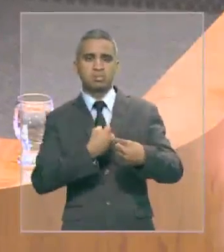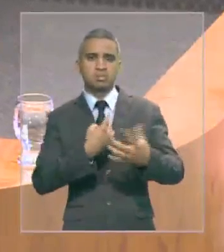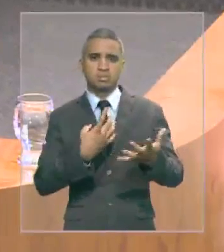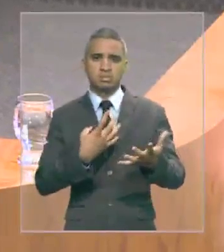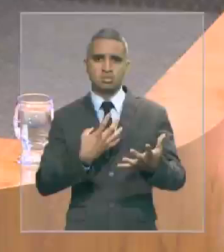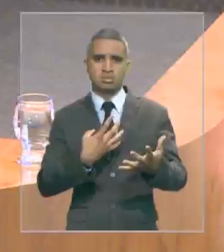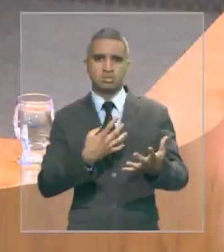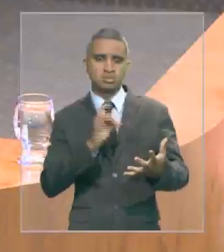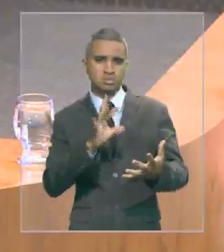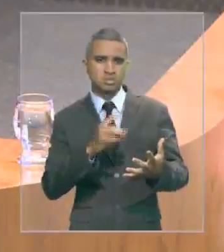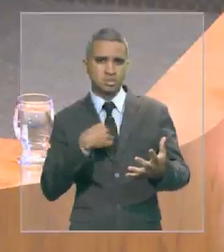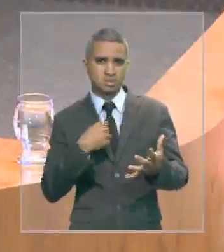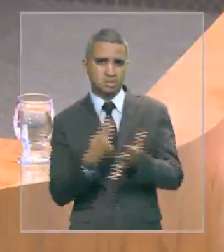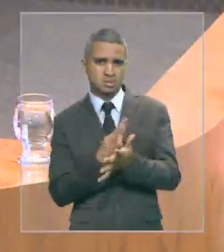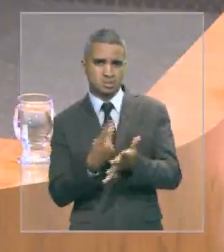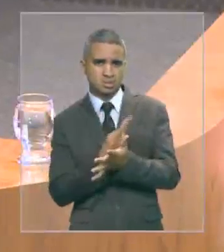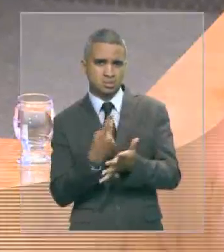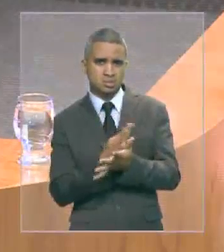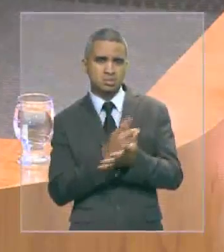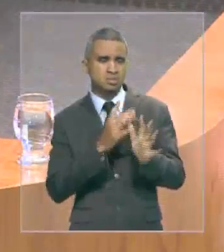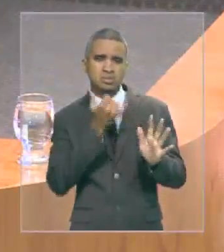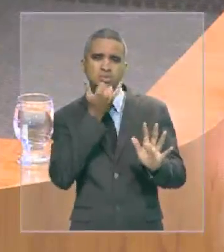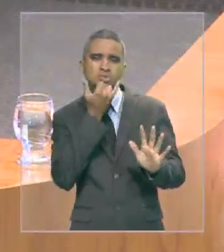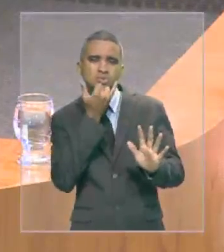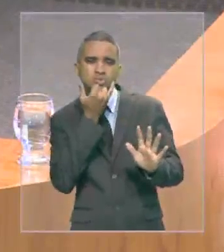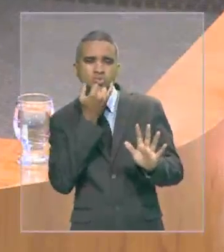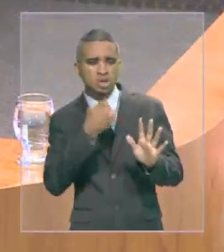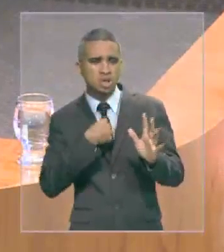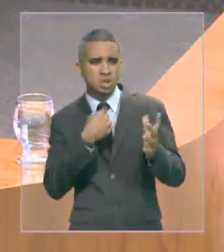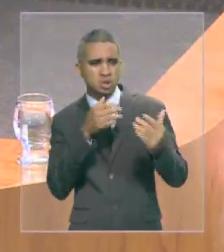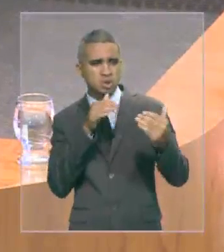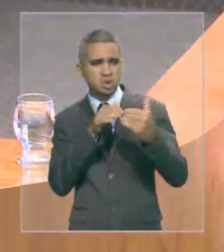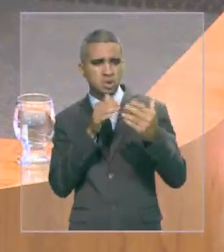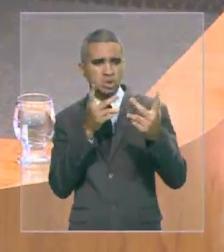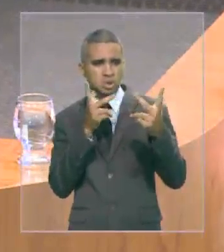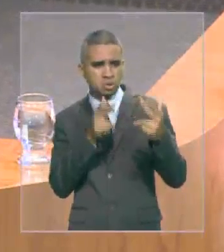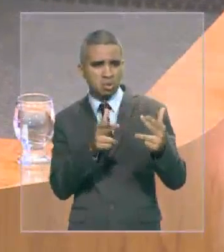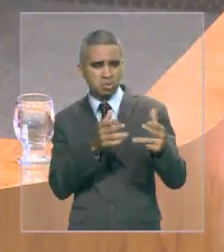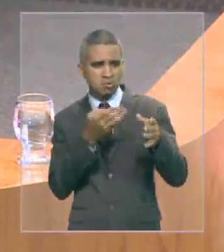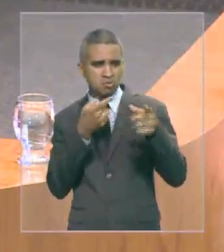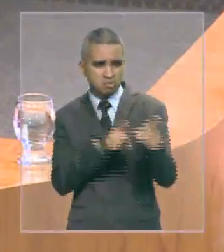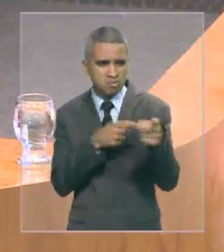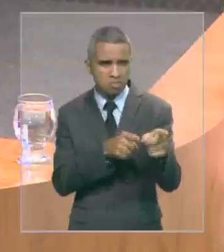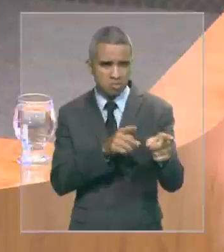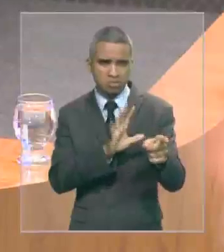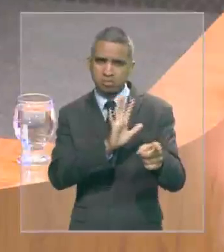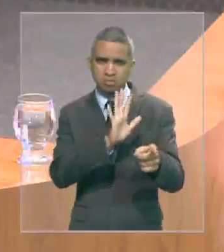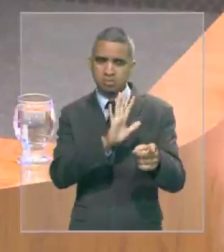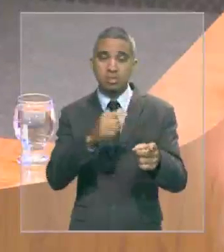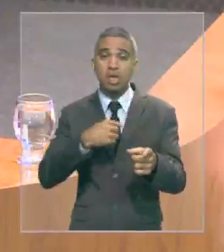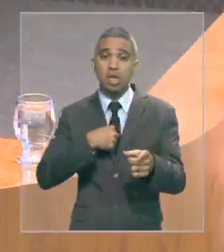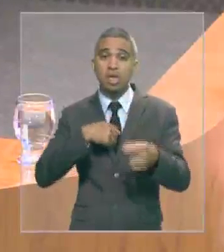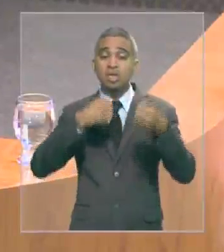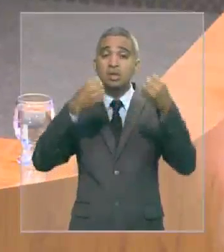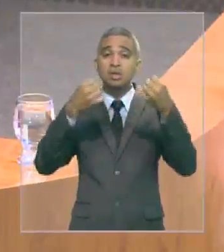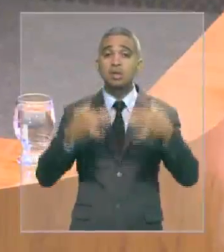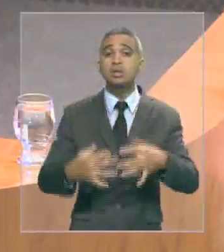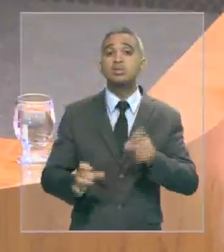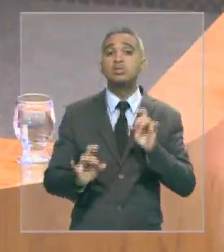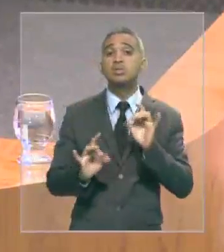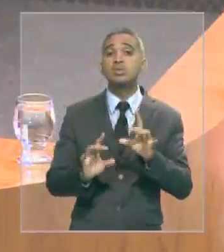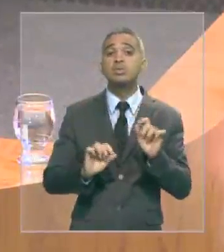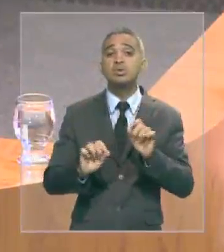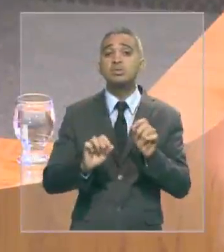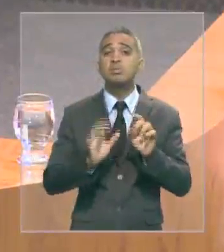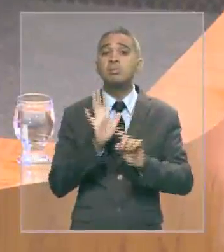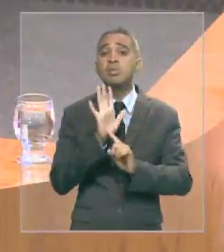mim. Mas eu não vou fazer isso com Vossa Excelência. Eu vou me ater à administração desastrosa, a pior